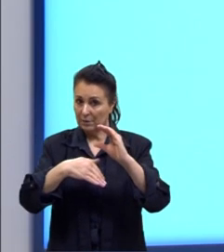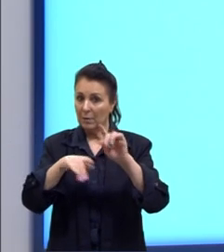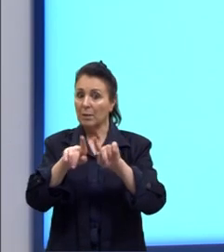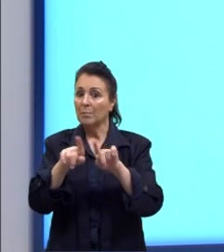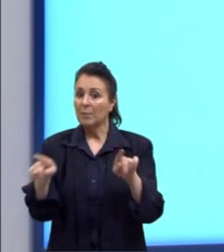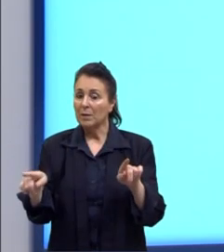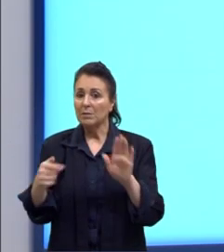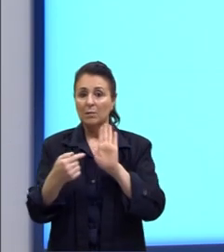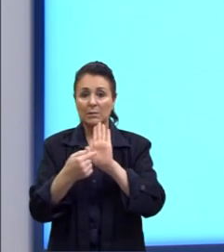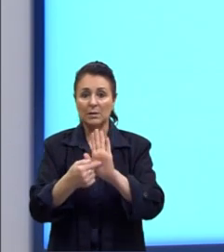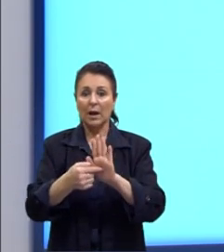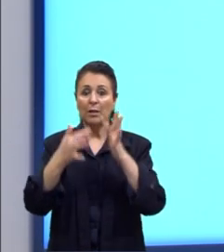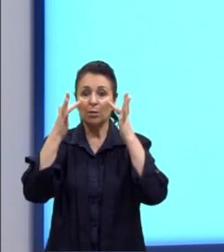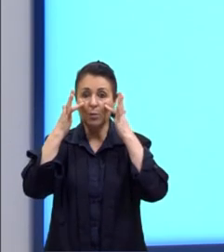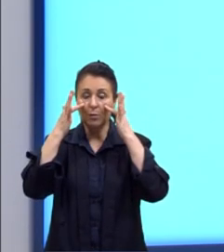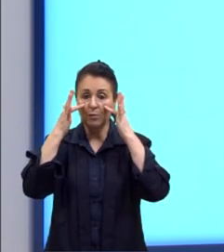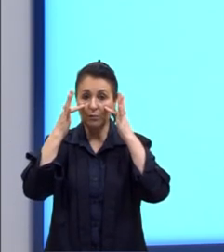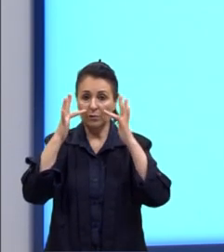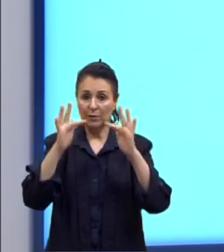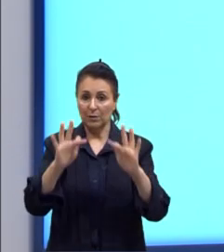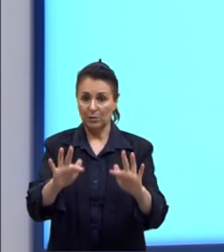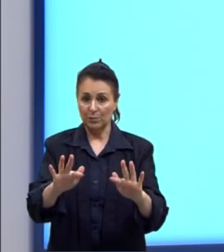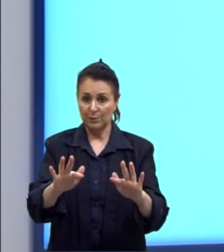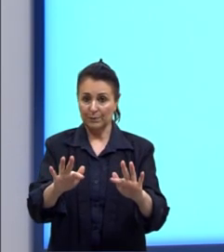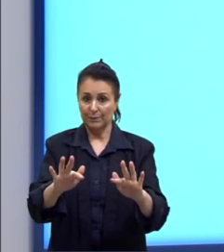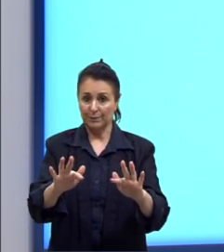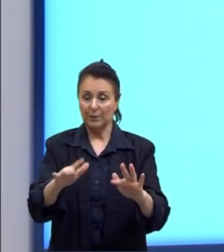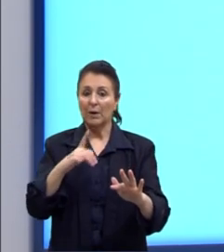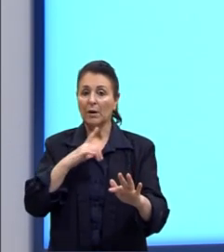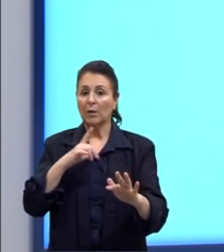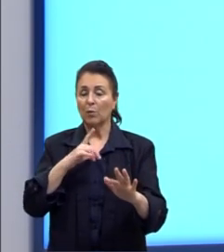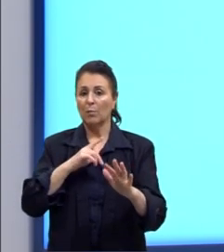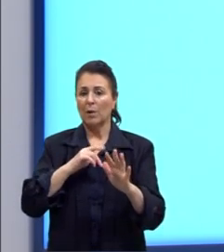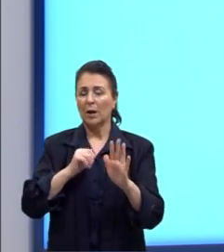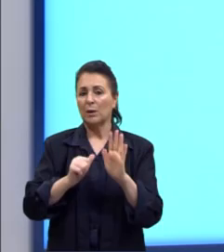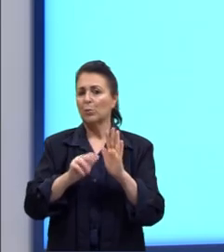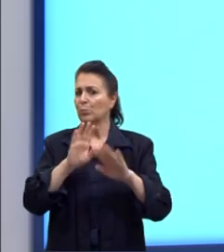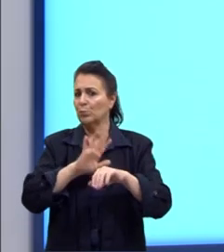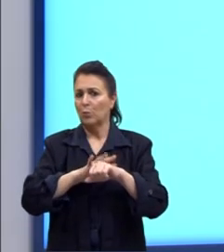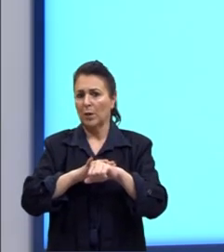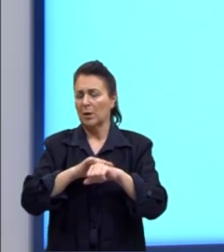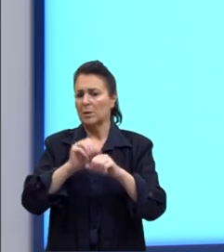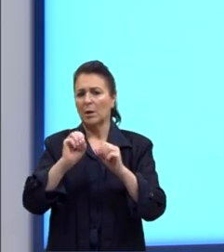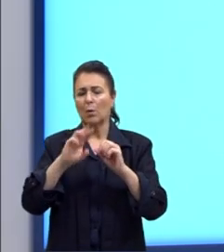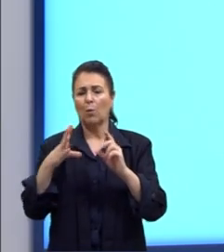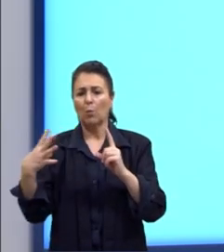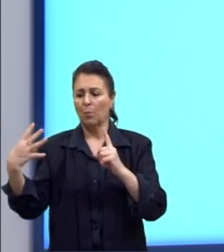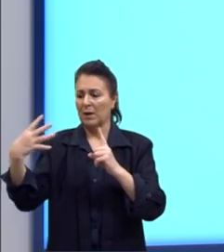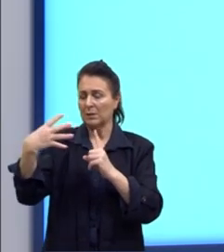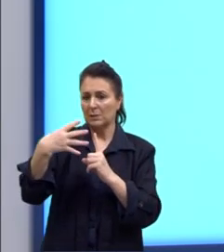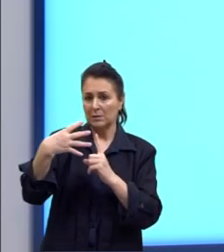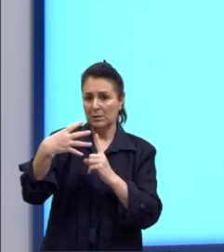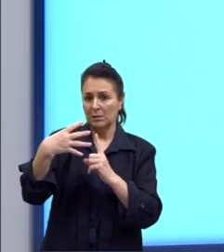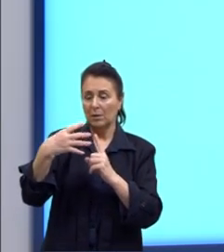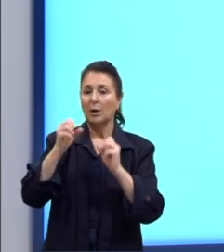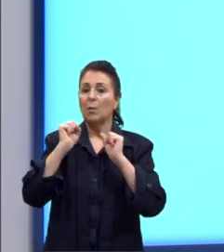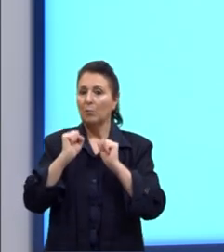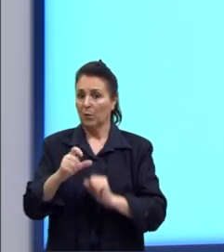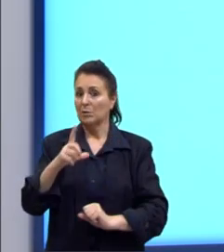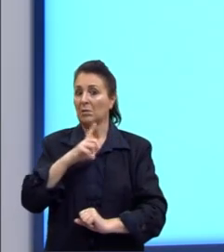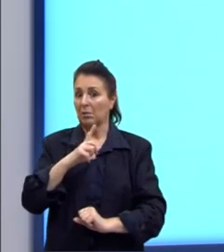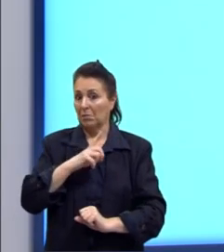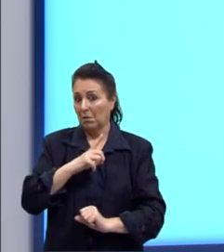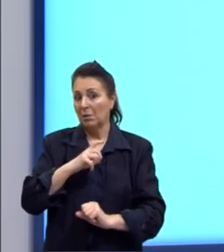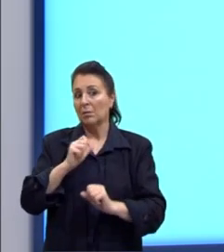ela no fenótipo calma característica ou uma doença ou uma síndrome tá então pode ser que ela não tenha